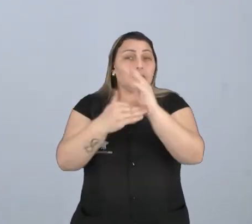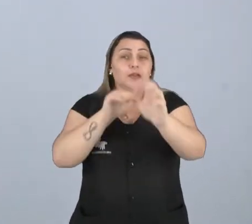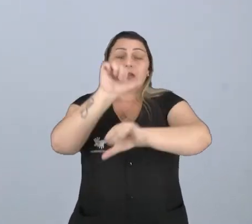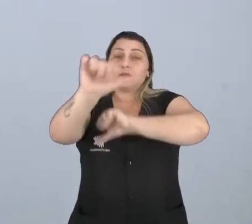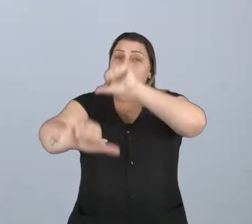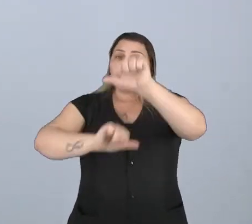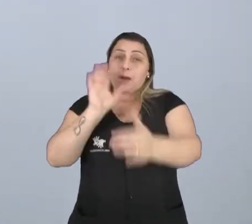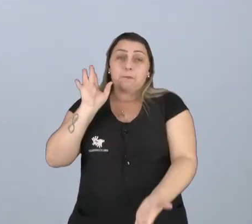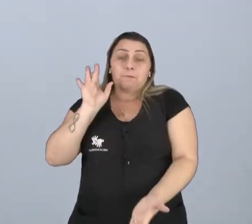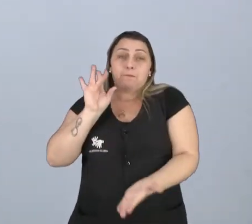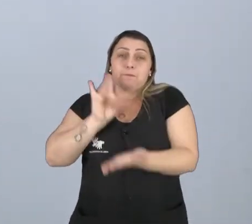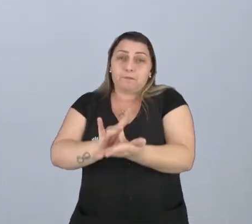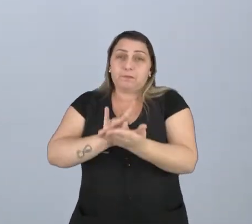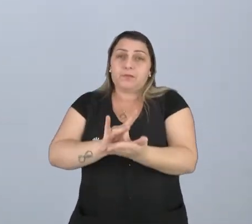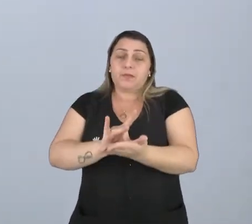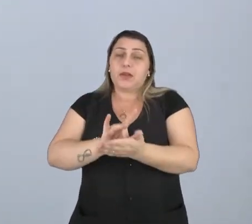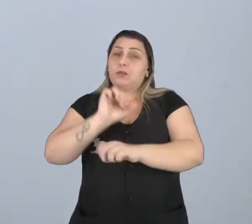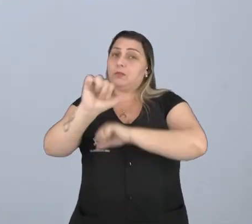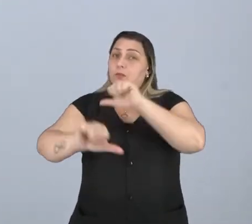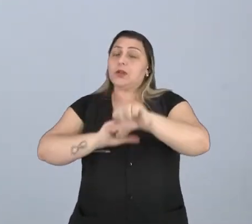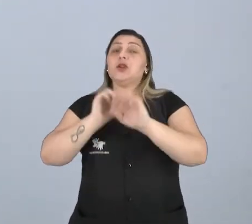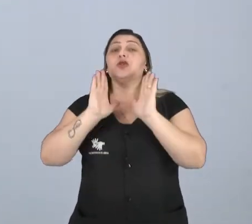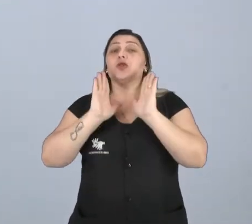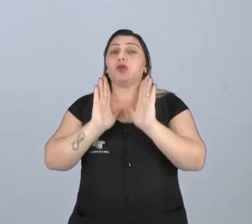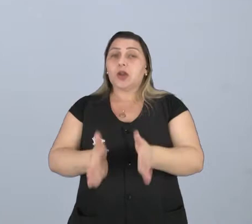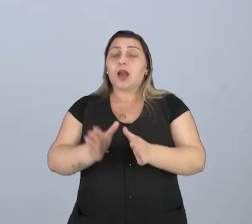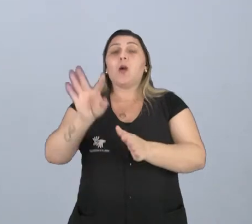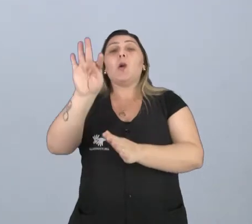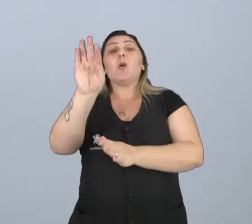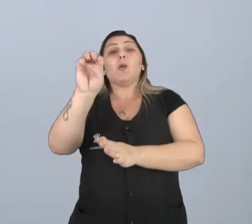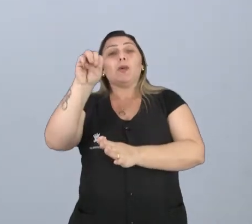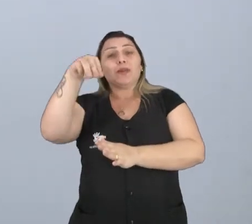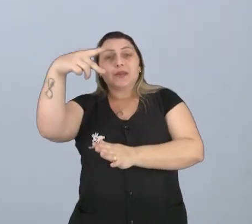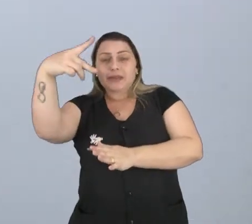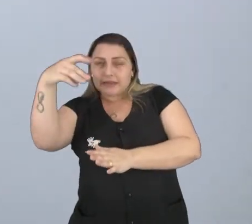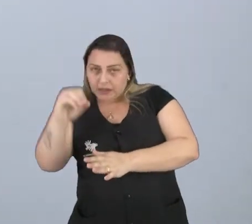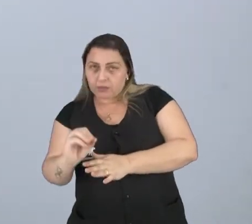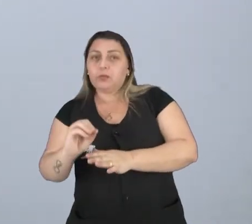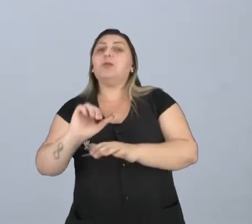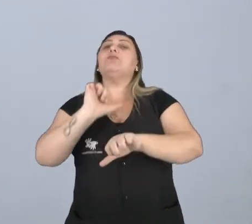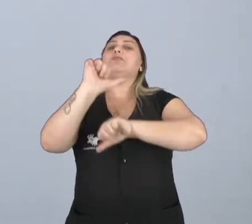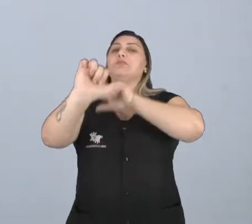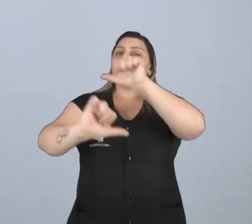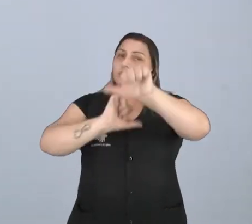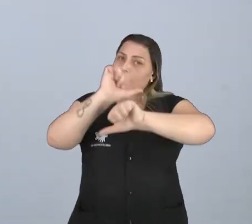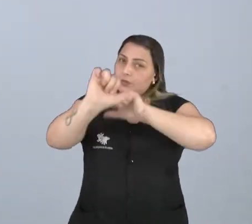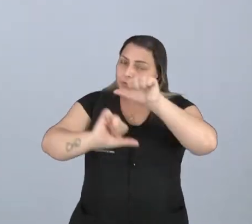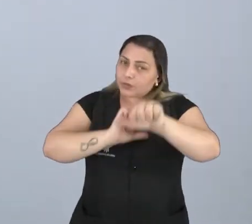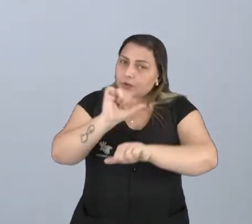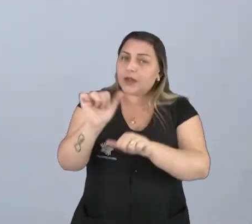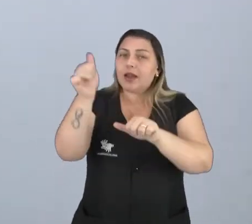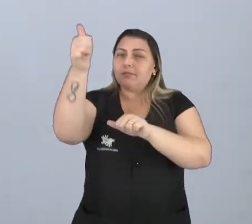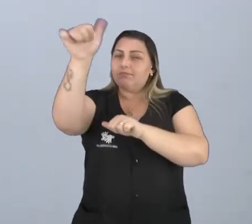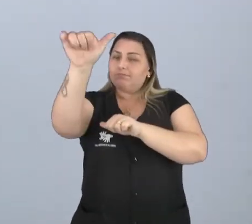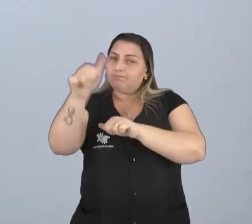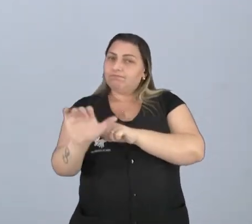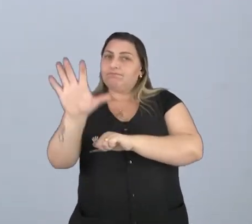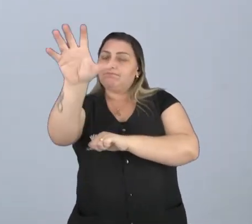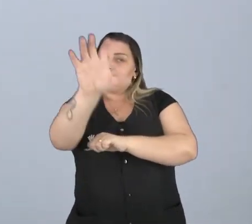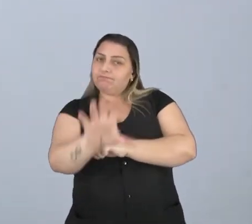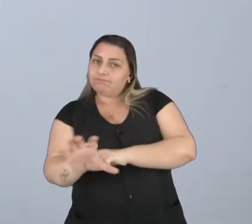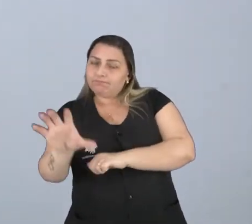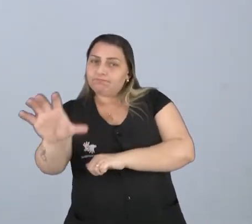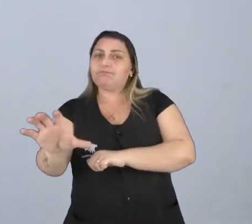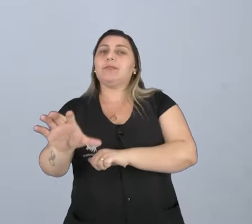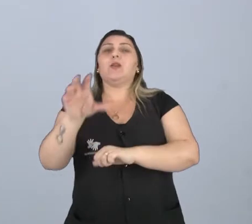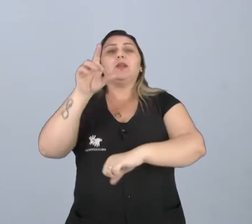algo fixo, né? O clima ele não muda. O clima para eu determinar o clima de uma região, eu tenho que analisar aquela região num